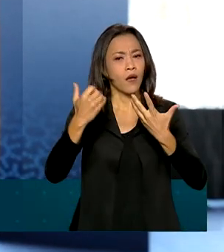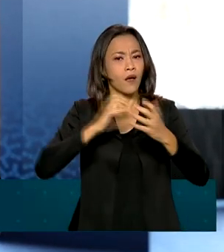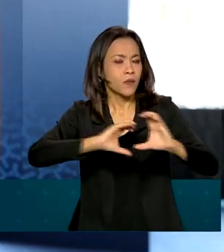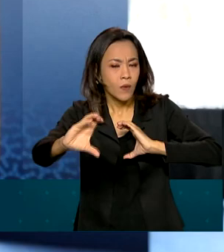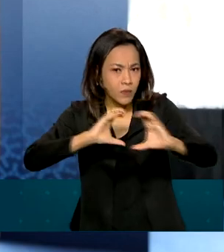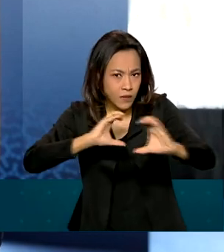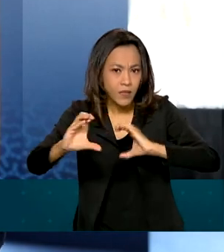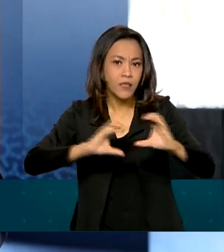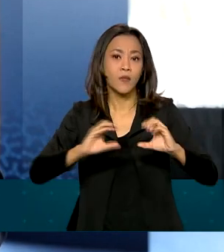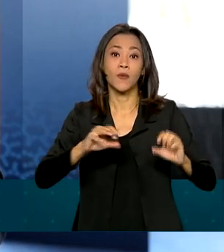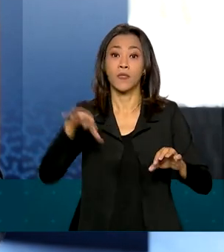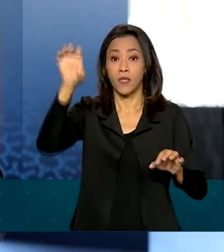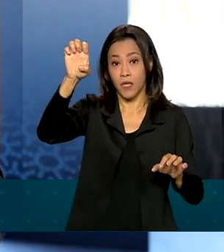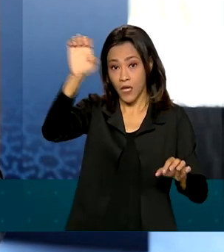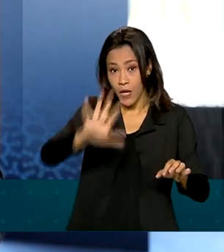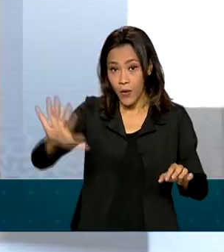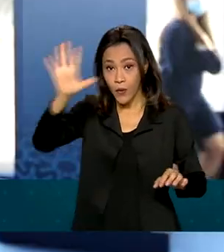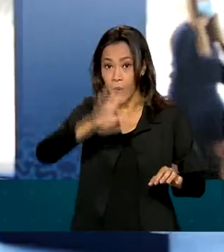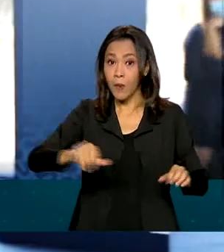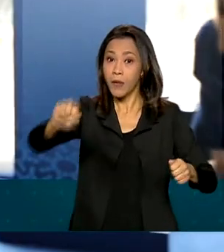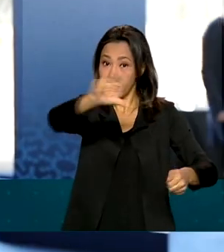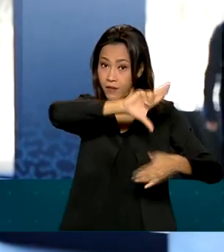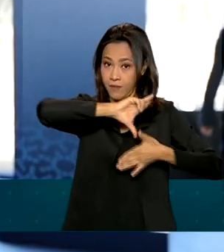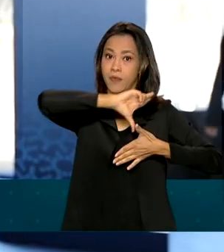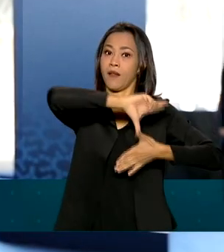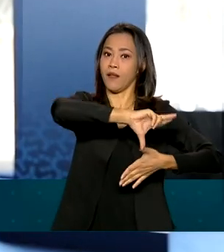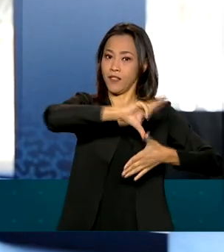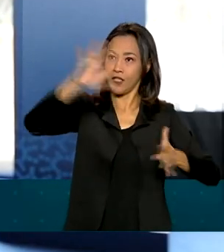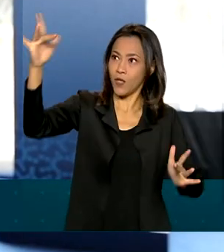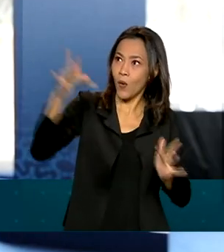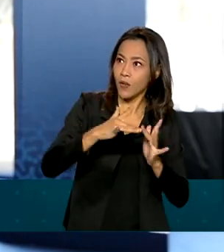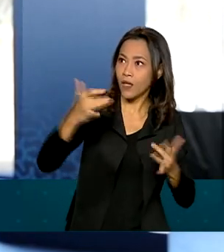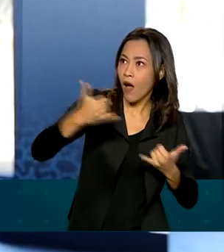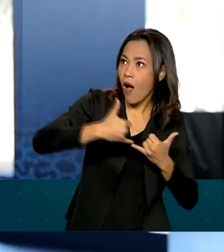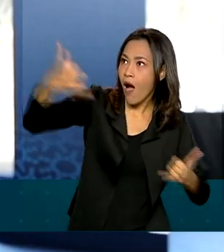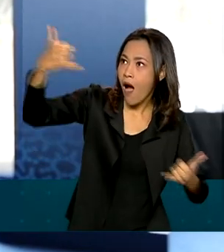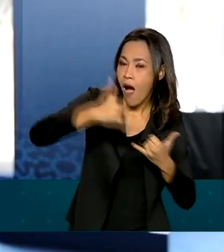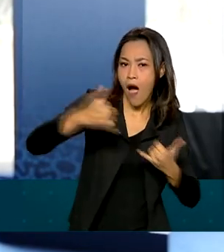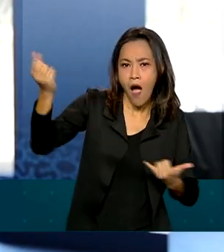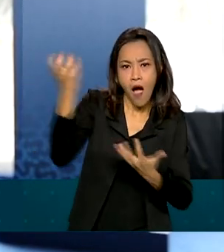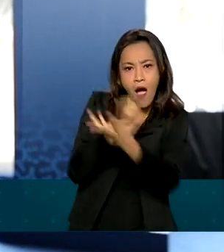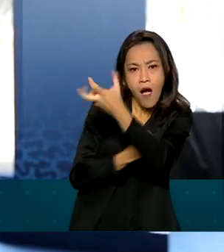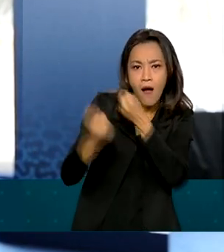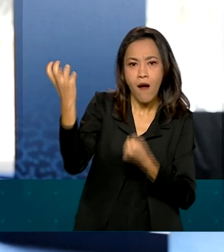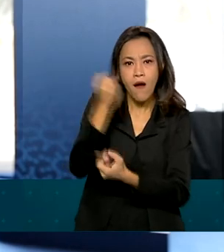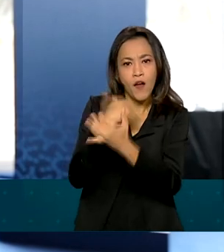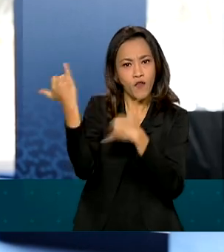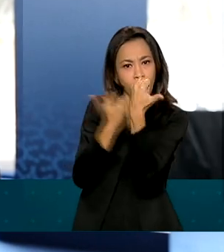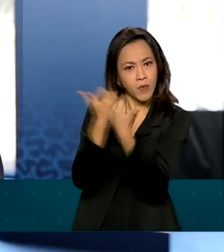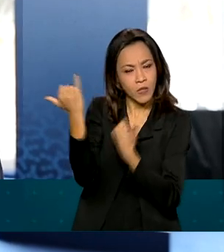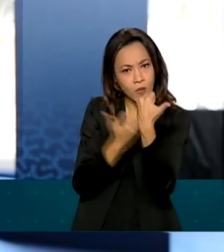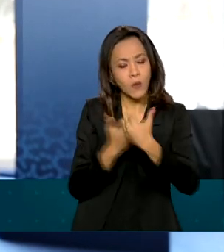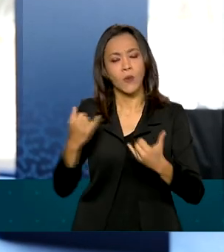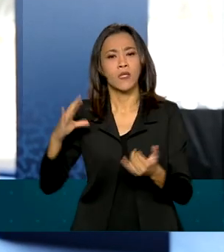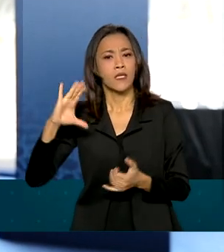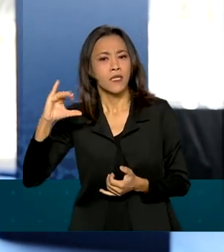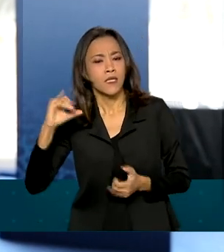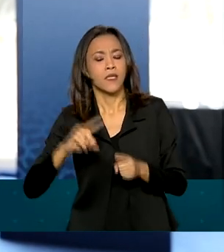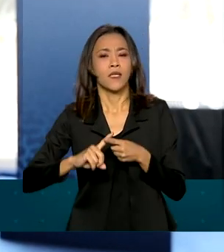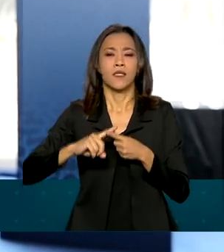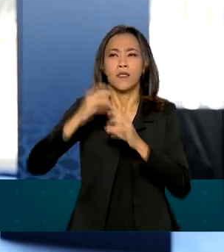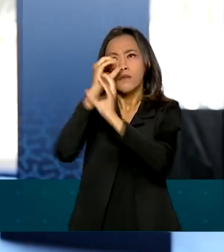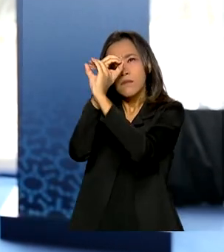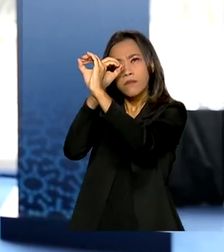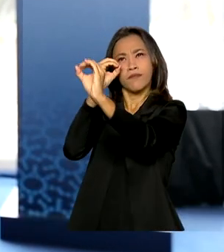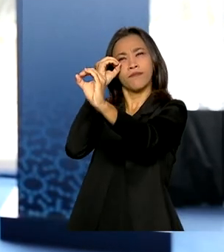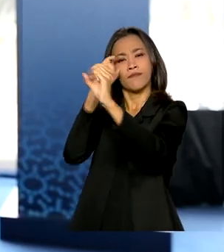a Europa e a América Latina. A cooperação direta através de dados científicos, através de dados, por exemplo, de astronomia,